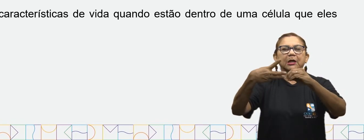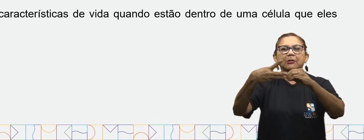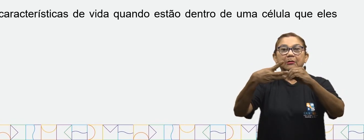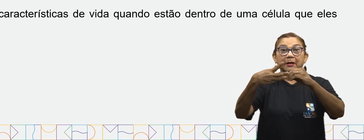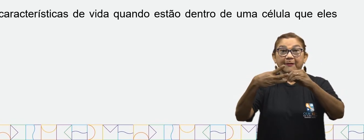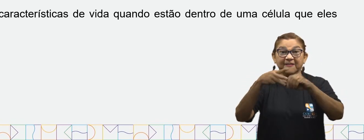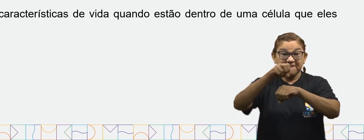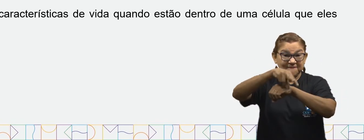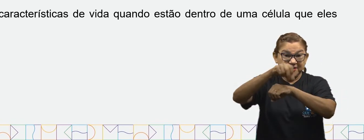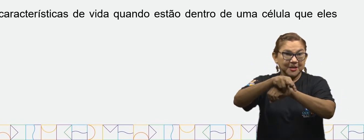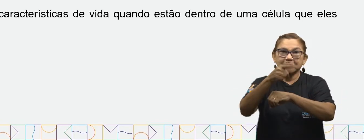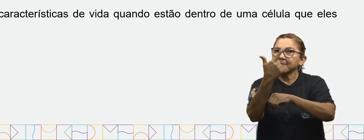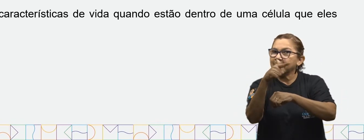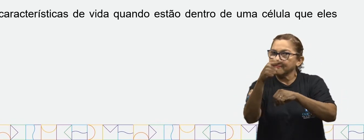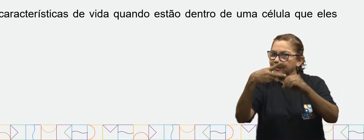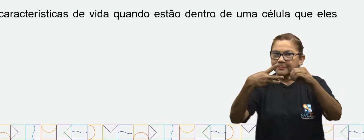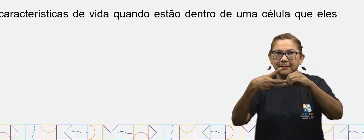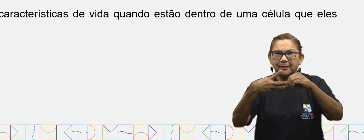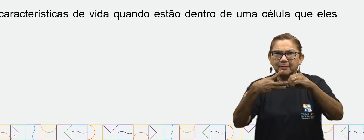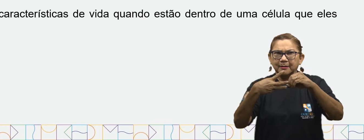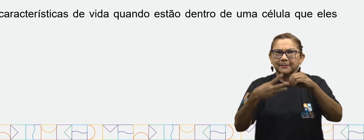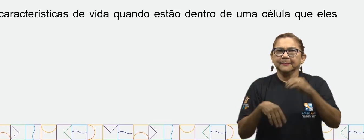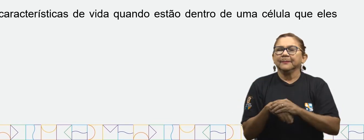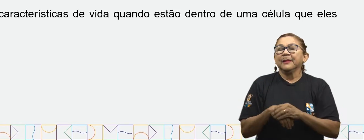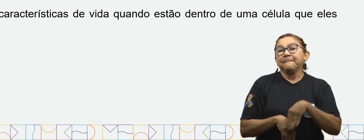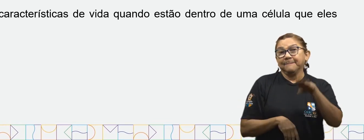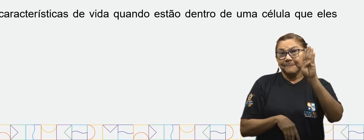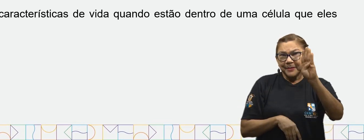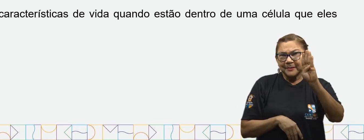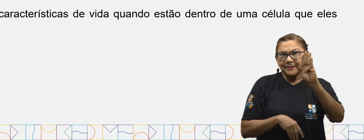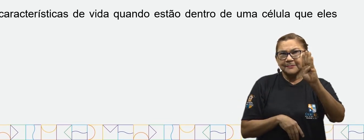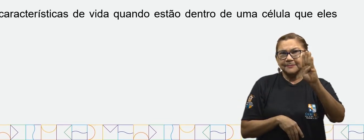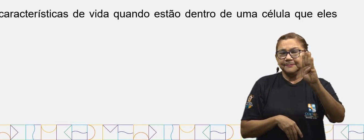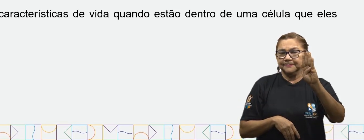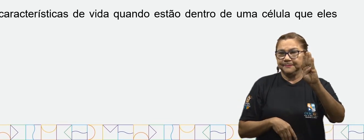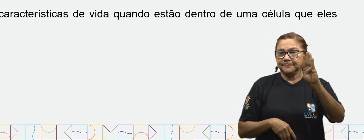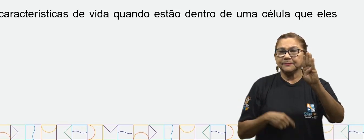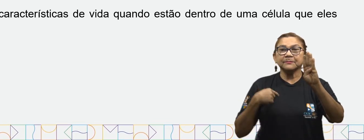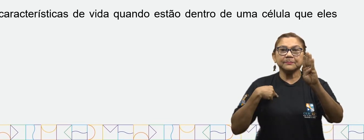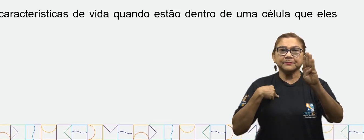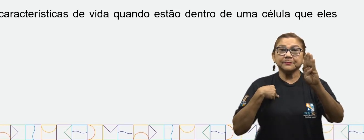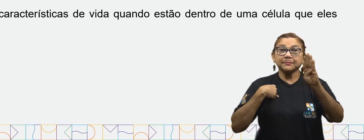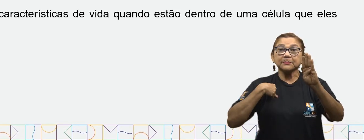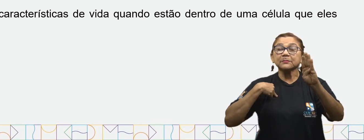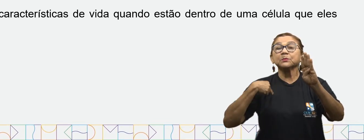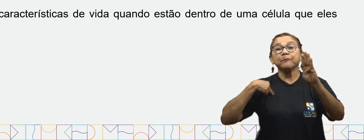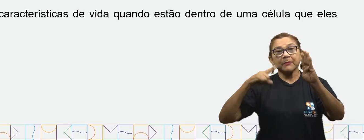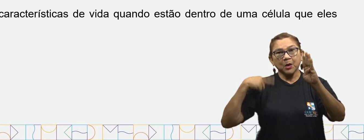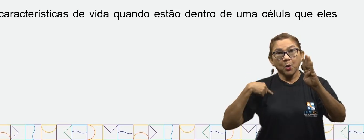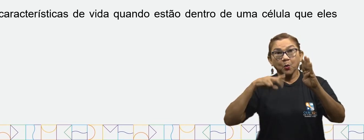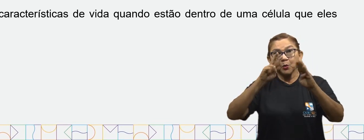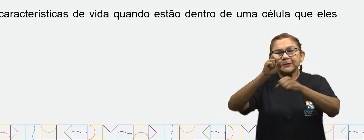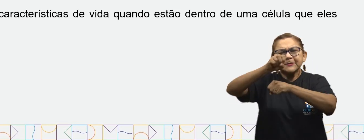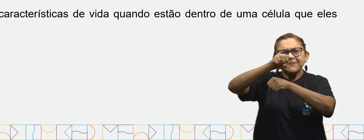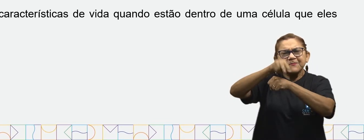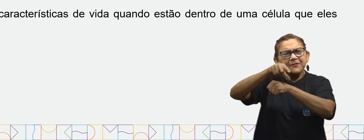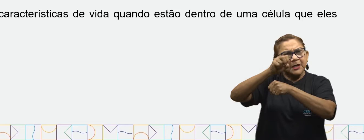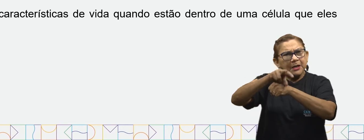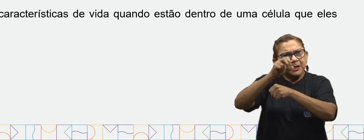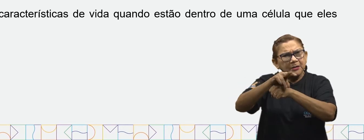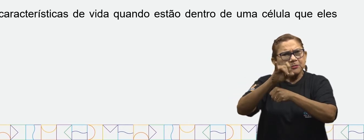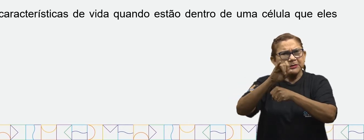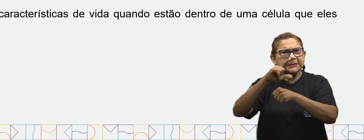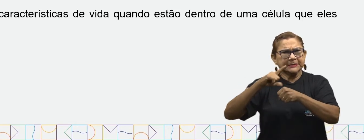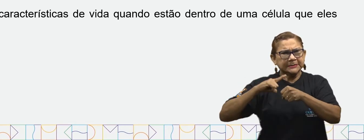B. Os vírus só possuem características de vida quando estão dentro de uma célula que eles